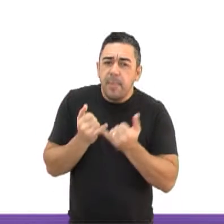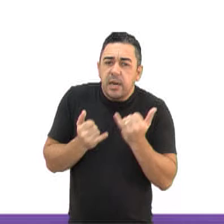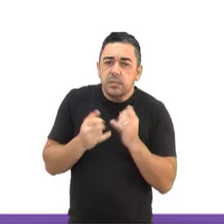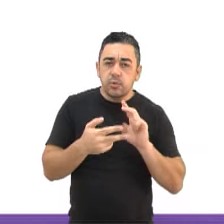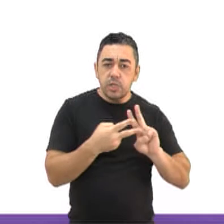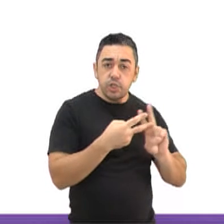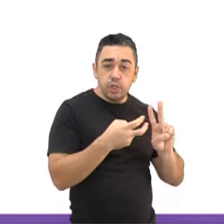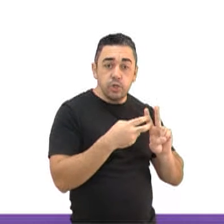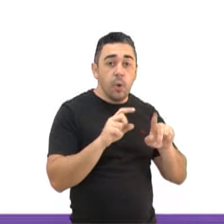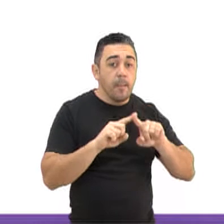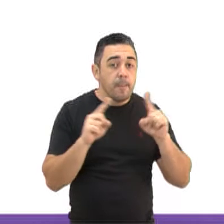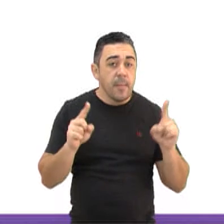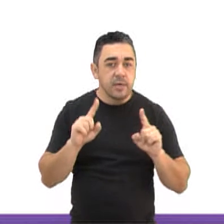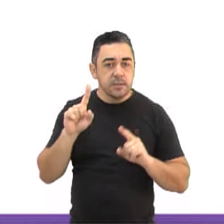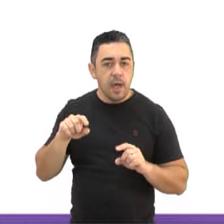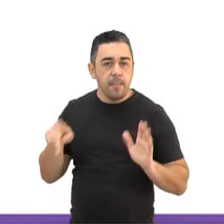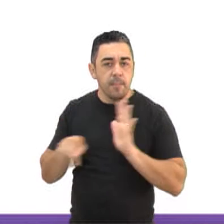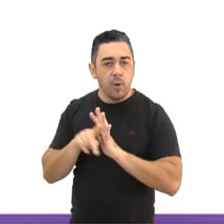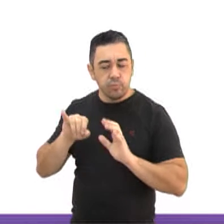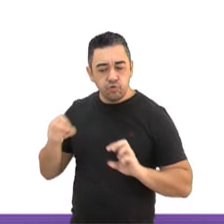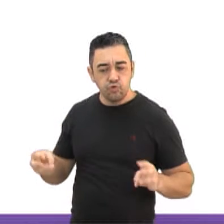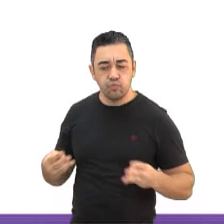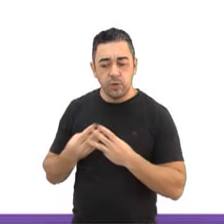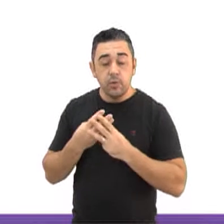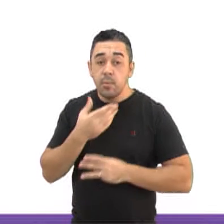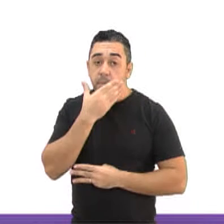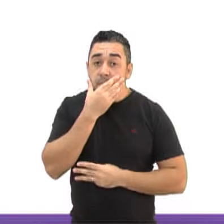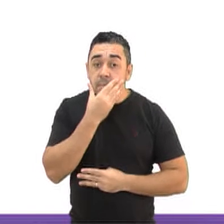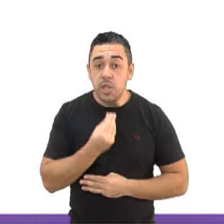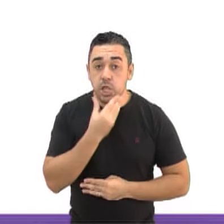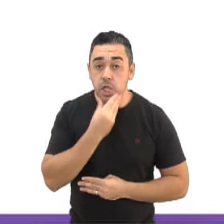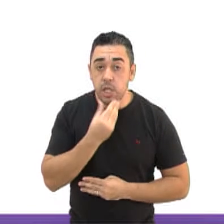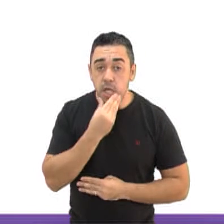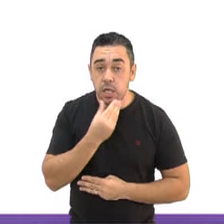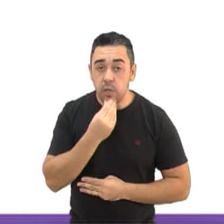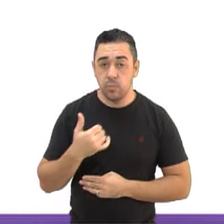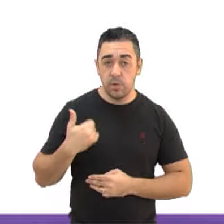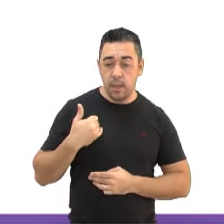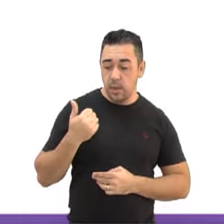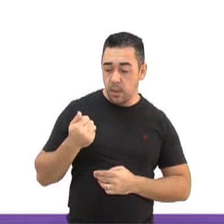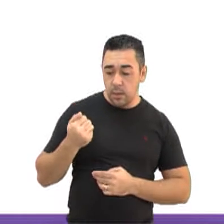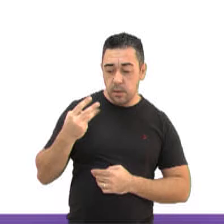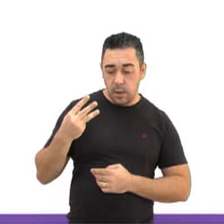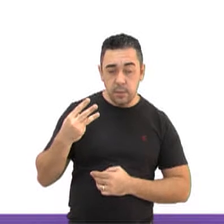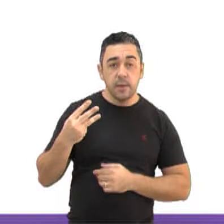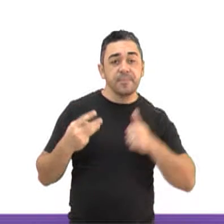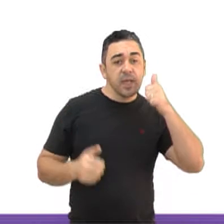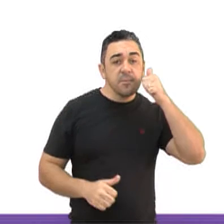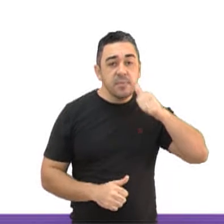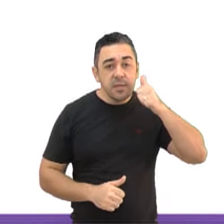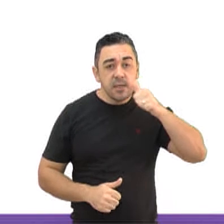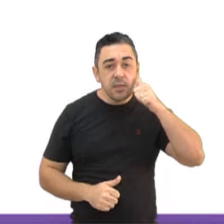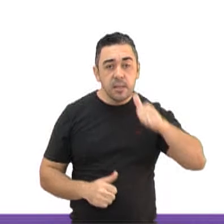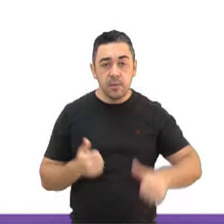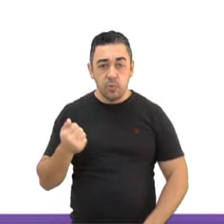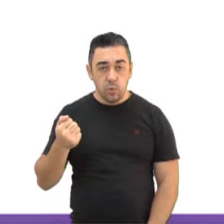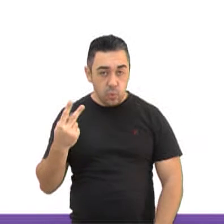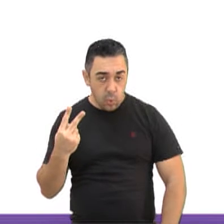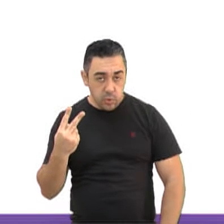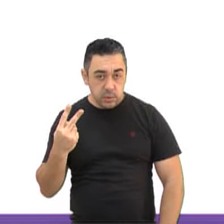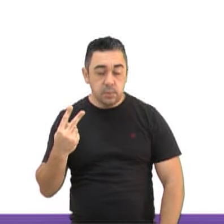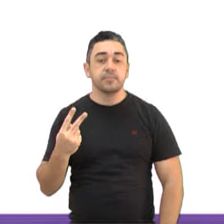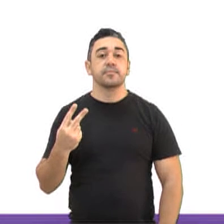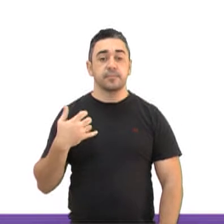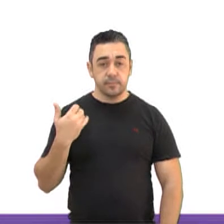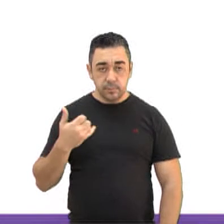Esse rito de passagem judaico, em que os meninos bar mitzvah com 13 anos e as meninas bat mitzvah com 12